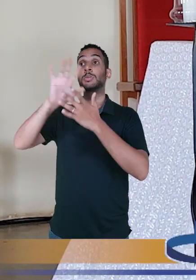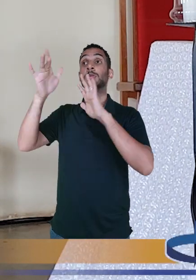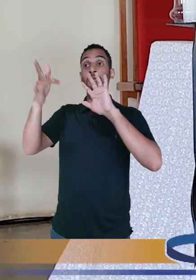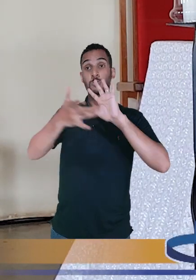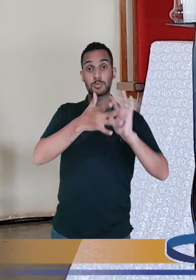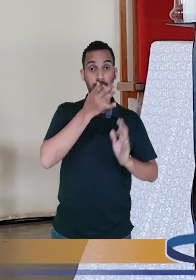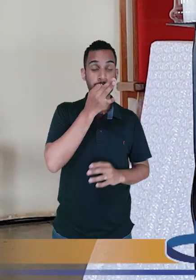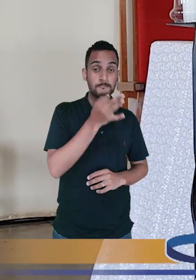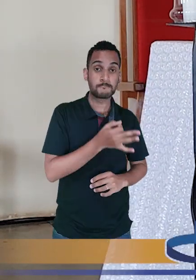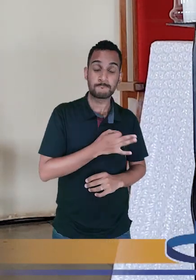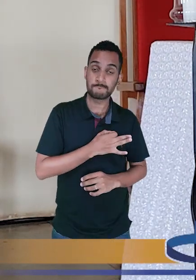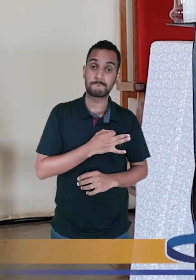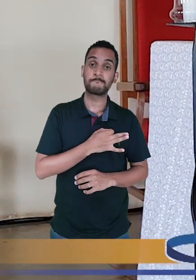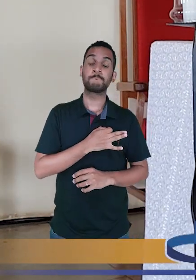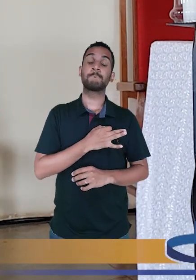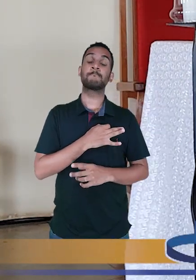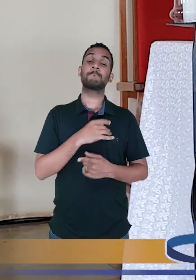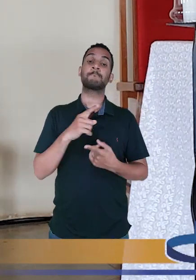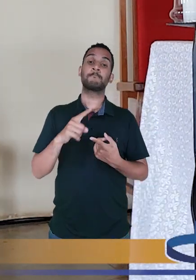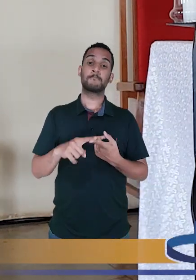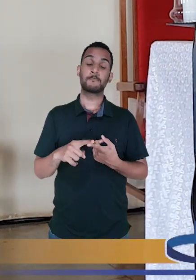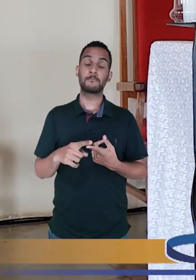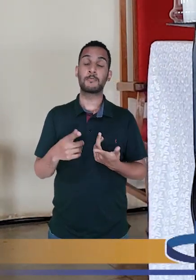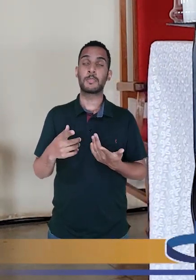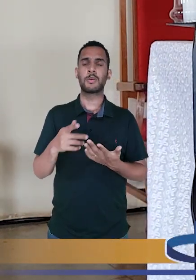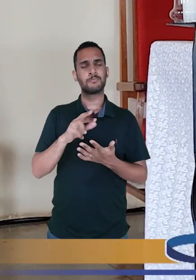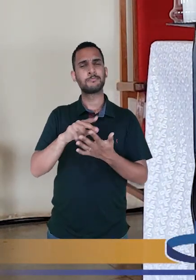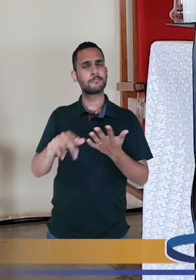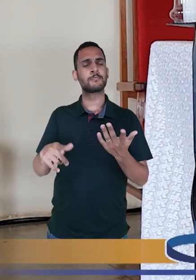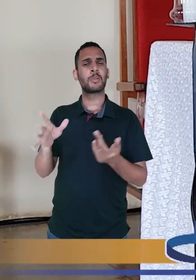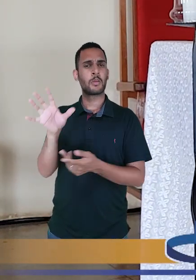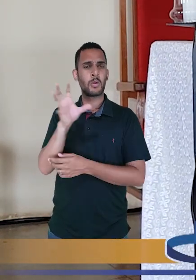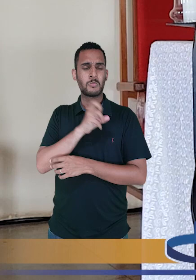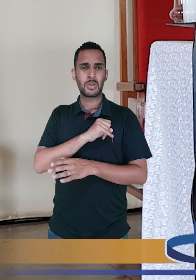gente, muito amor por Jesus Eucarístico.